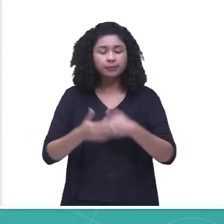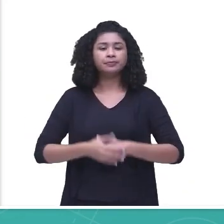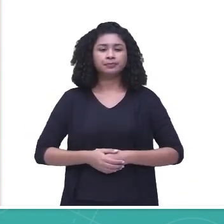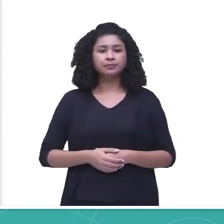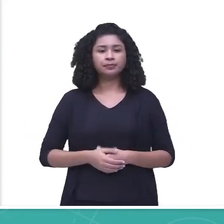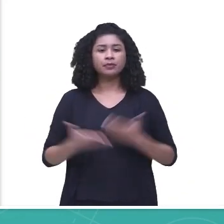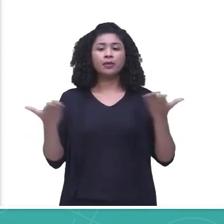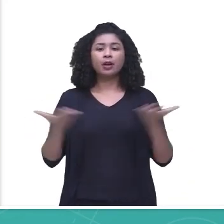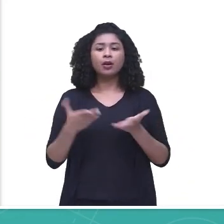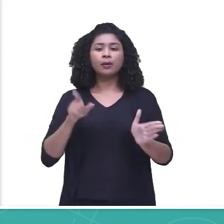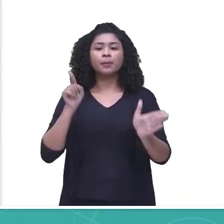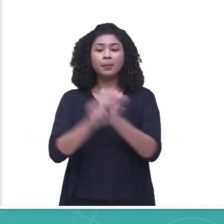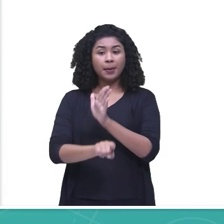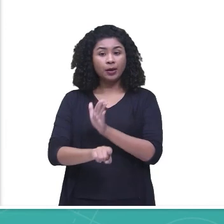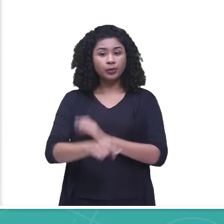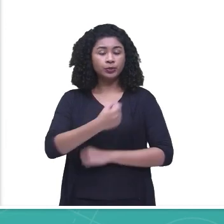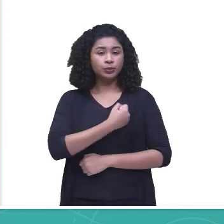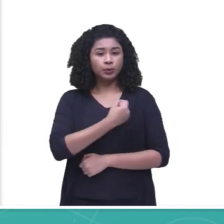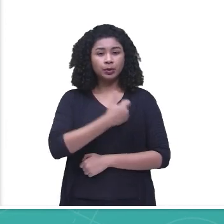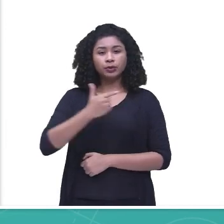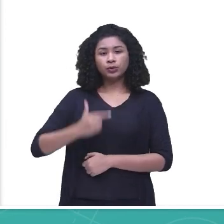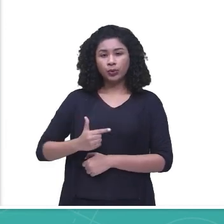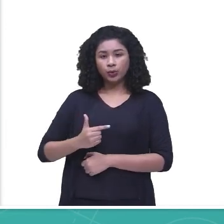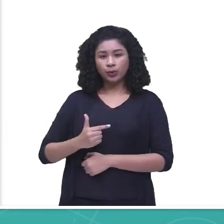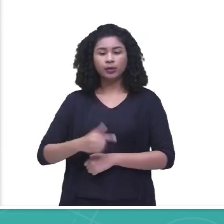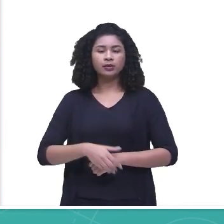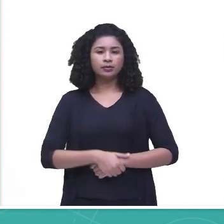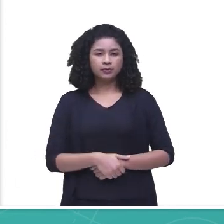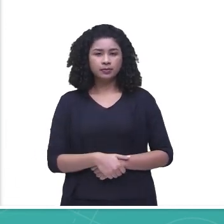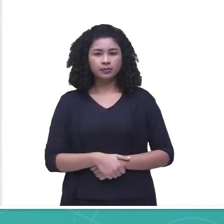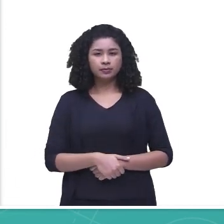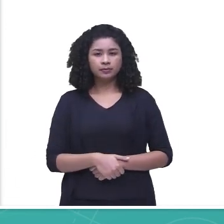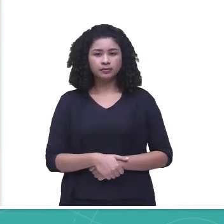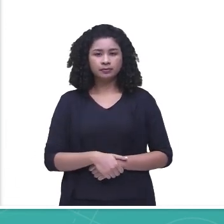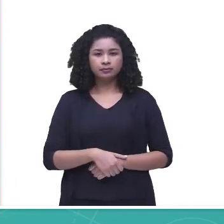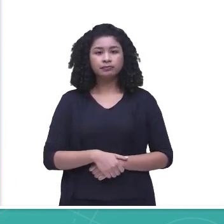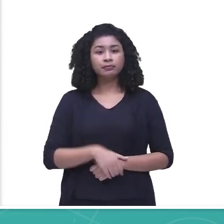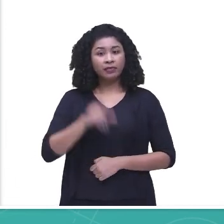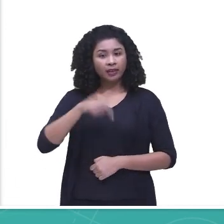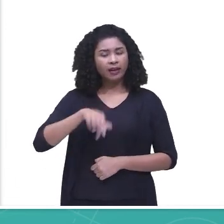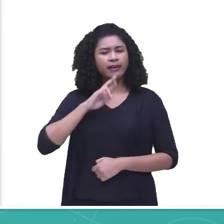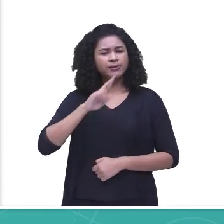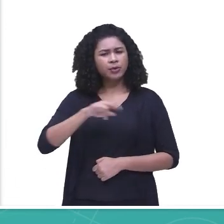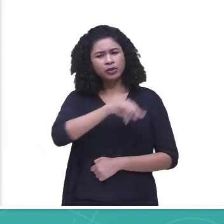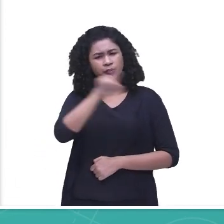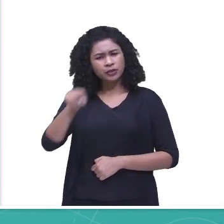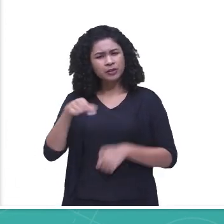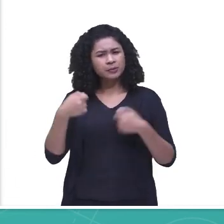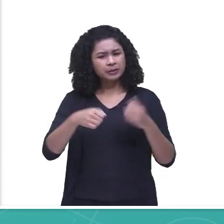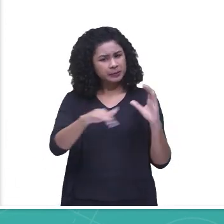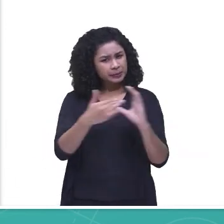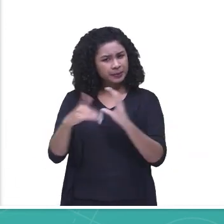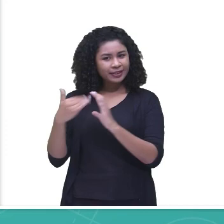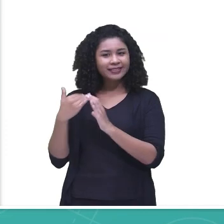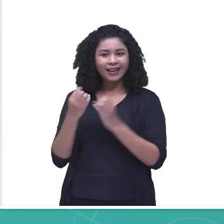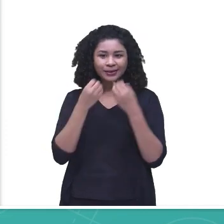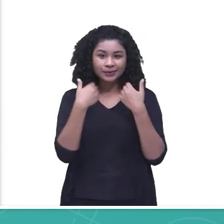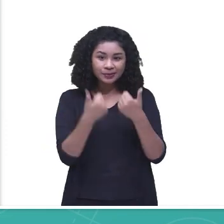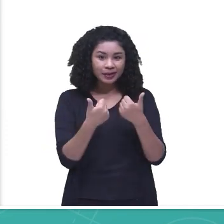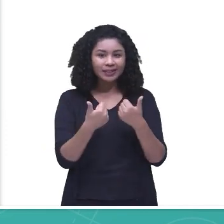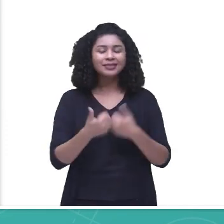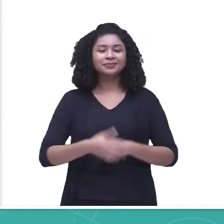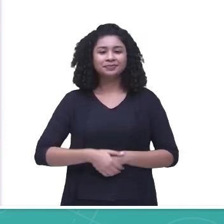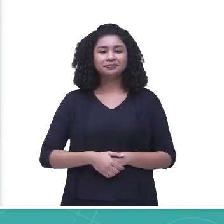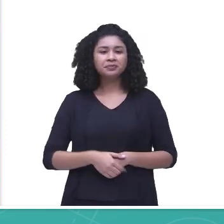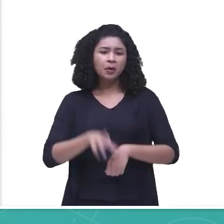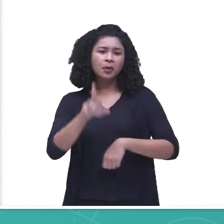Agora vamos para a pergunta aí, a questão número 2, que era uma resposta que vocês deveriam compartilhar as respostas aí no chat. Então, a resposta ali